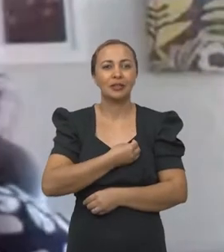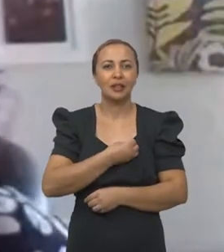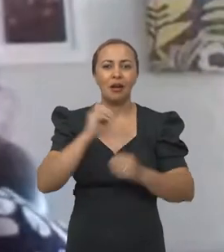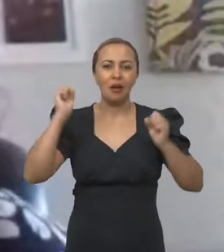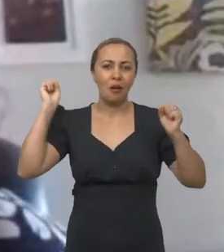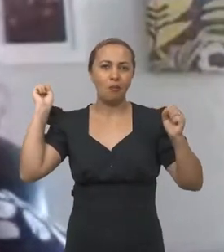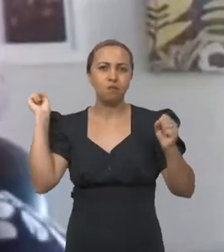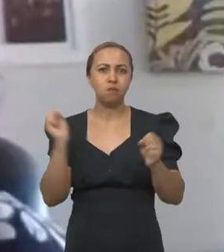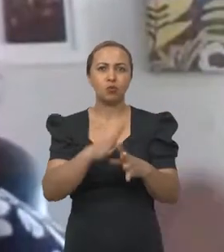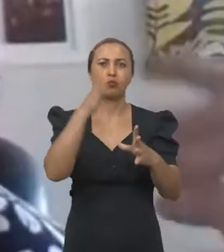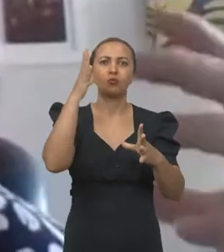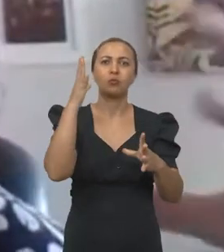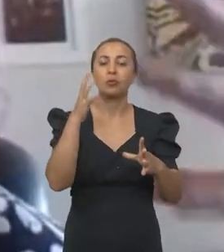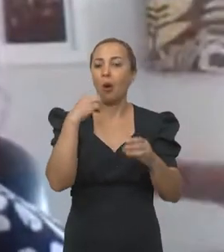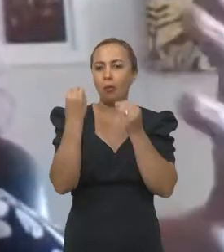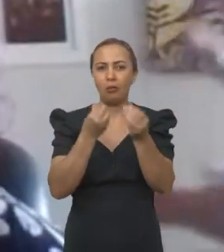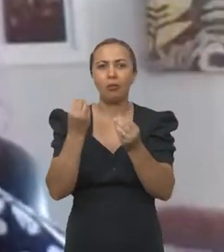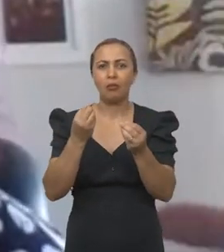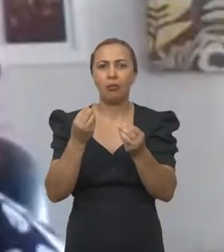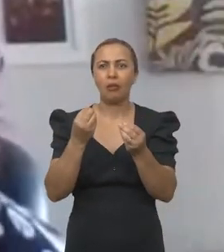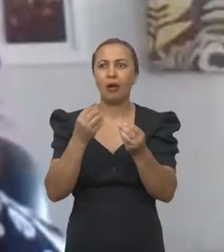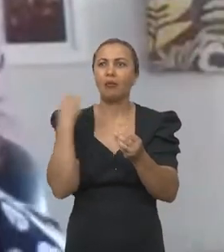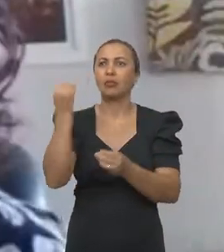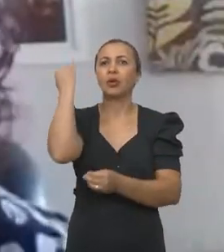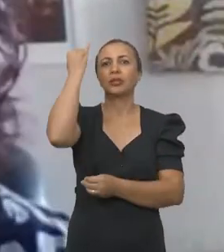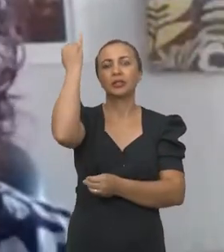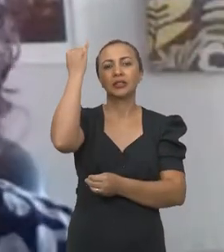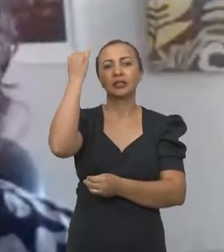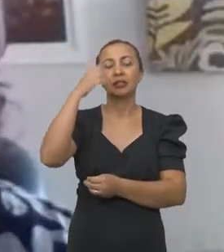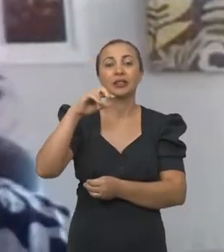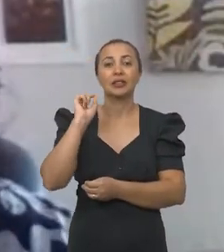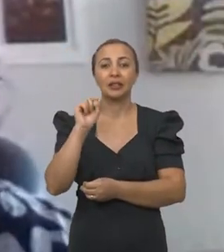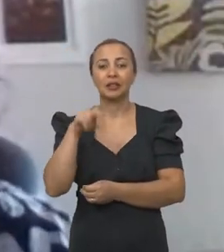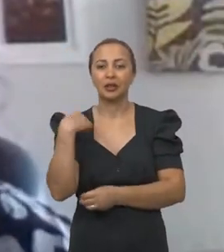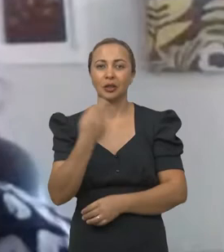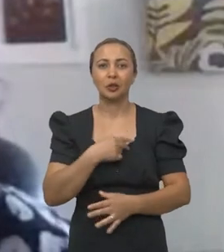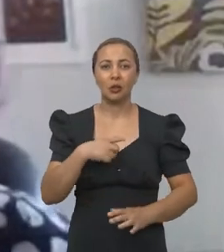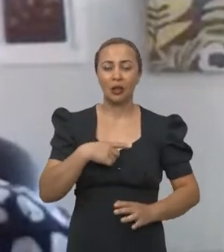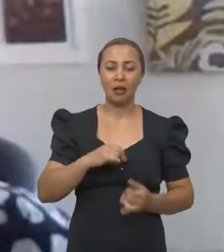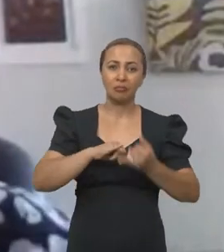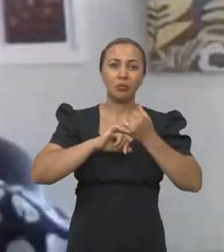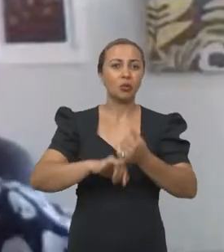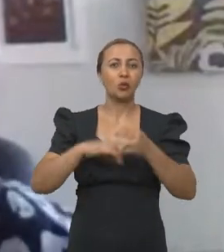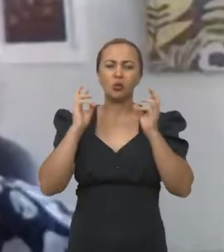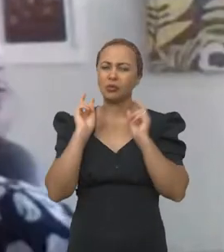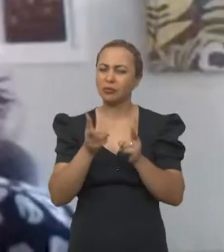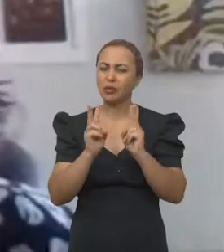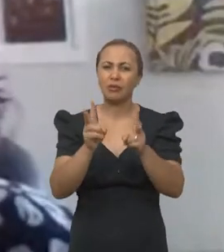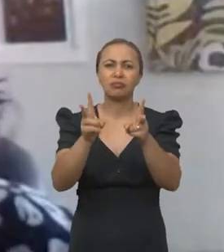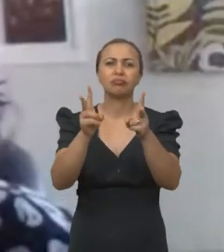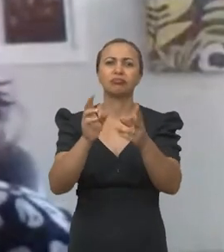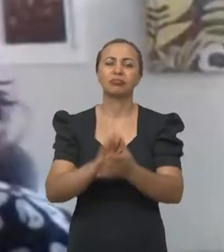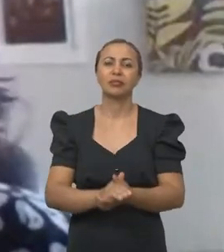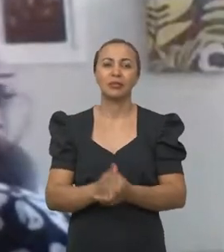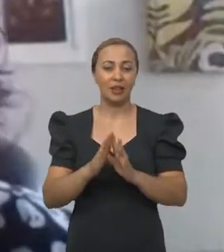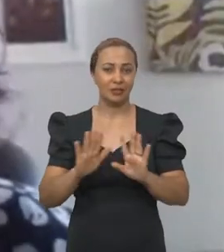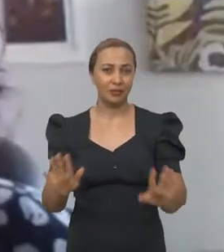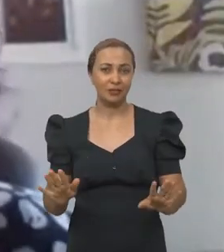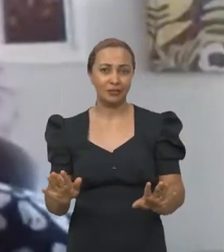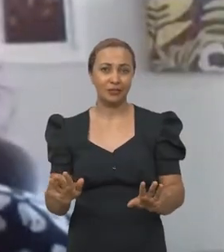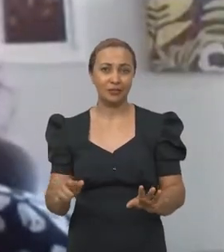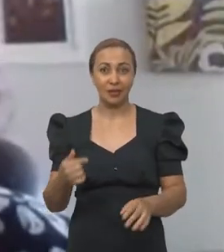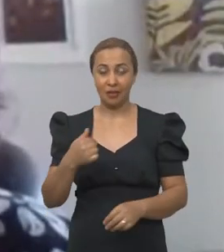na nossa vida de uma forma assim como que relevante ela tem que que a gente tá muito dependente dela